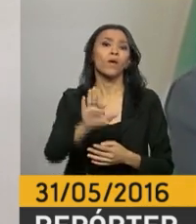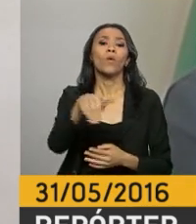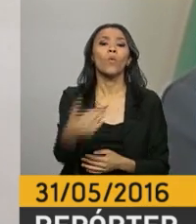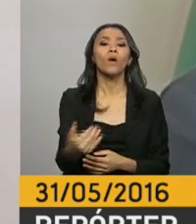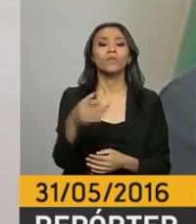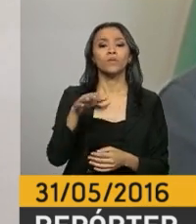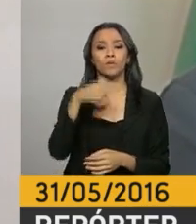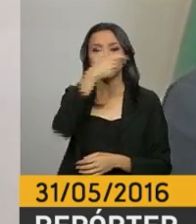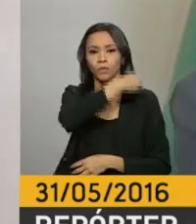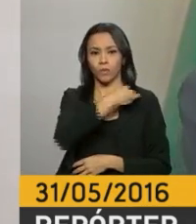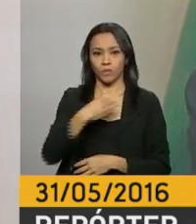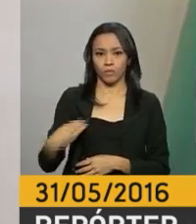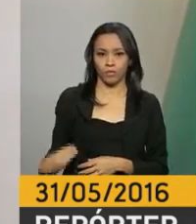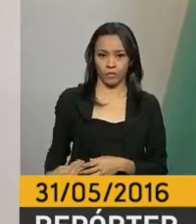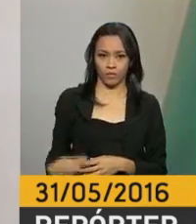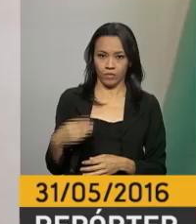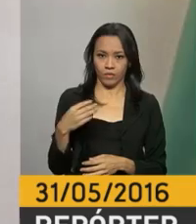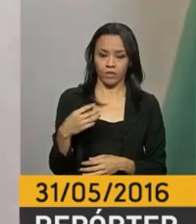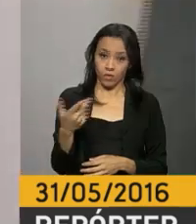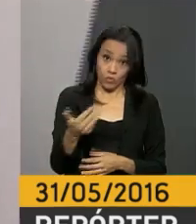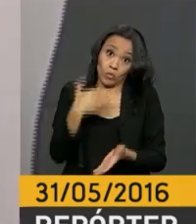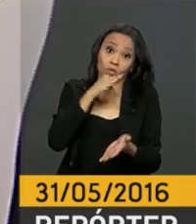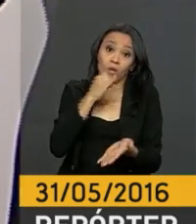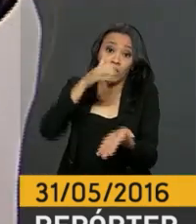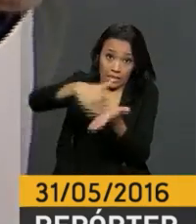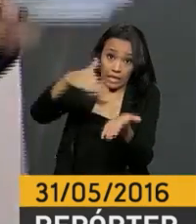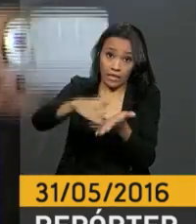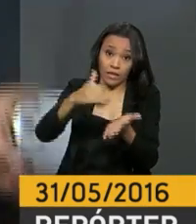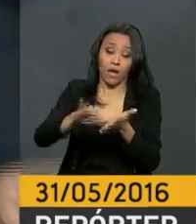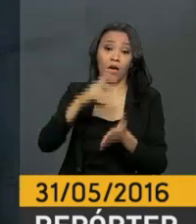Alexandre Moraes e o secretário Magno de São Paulo gentilmente